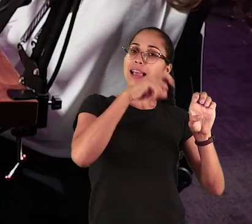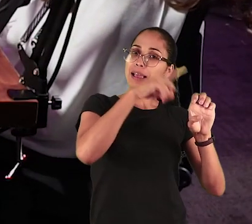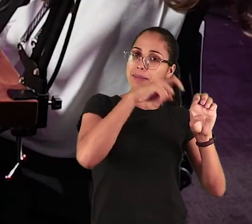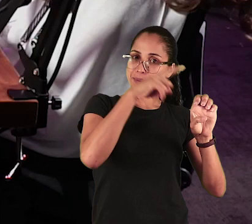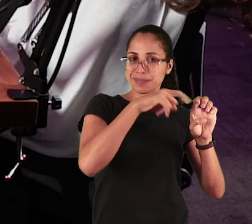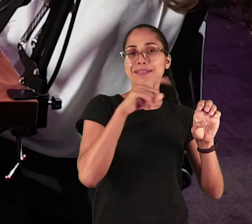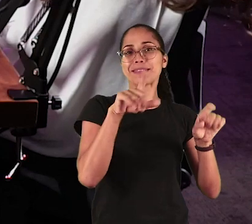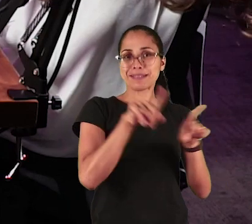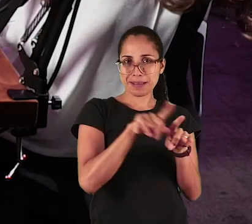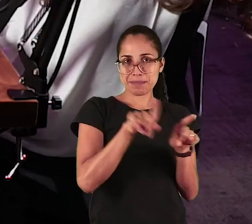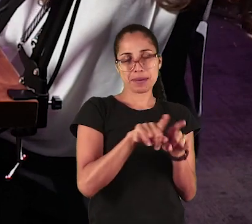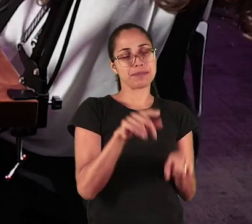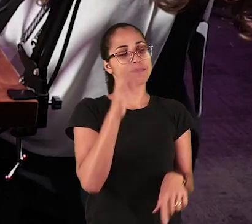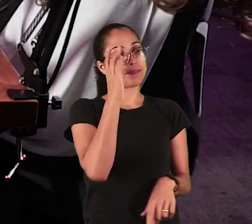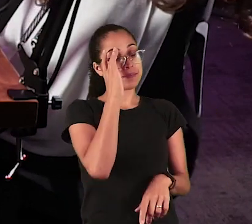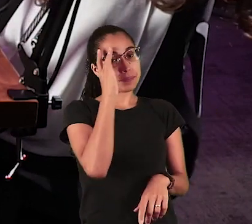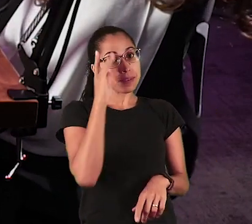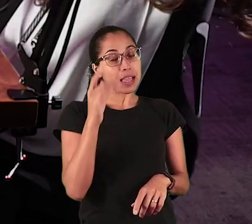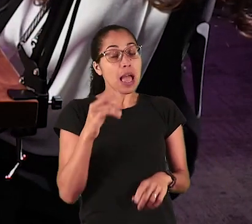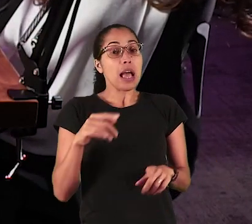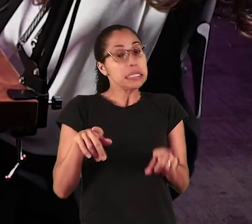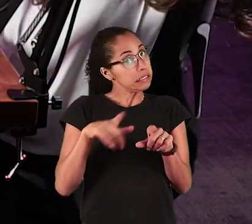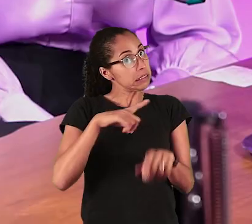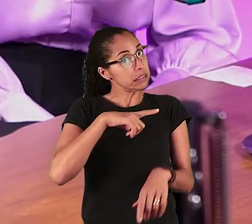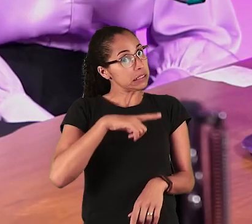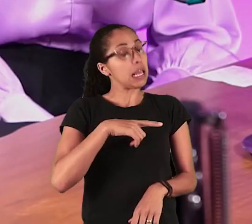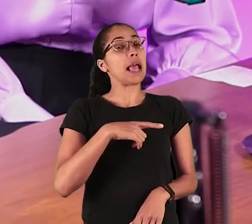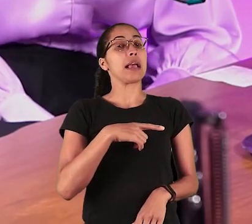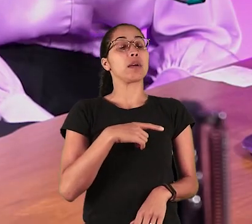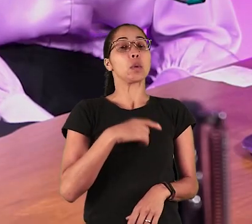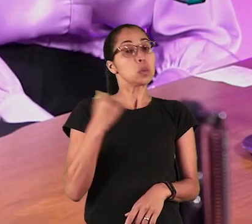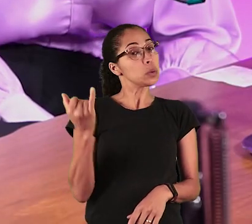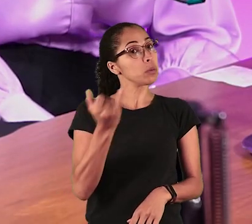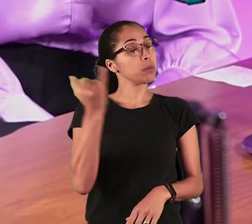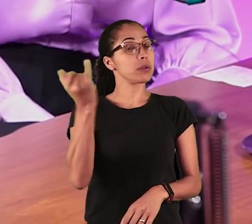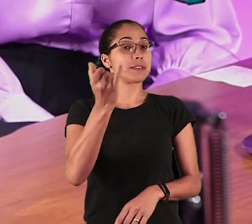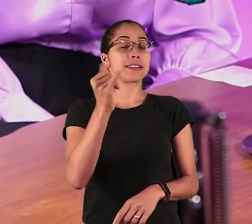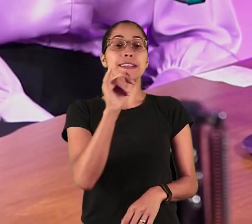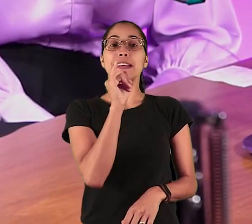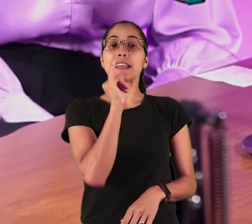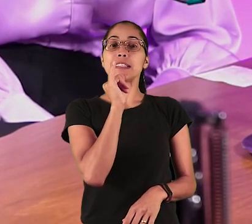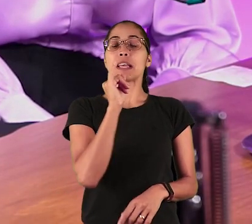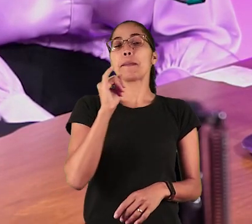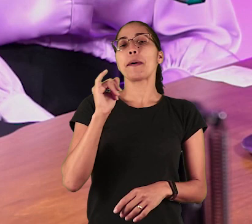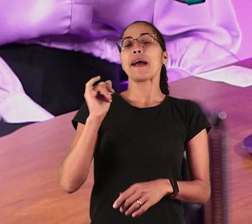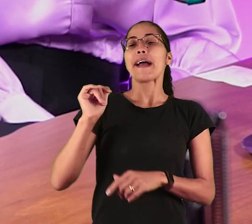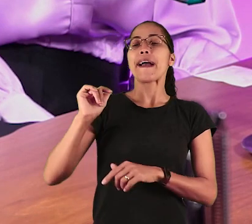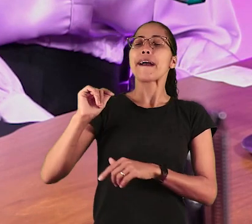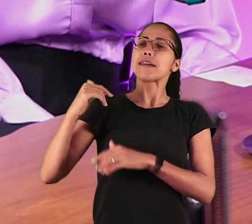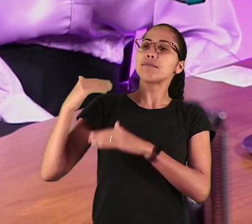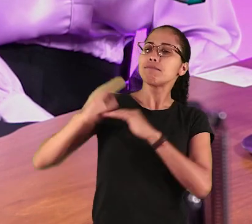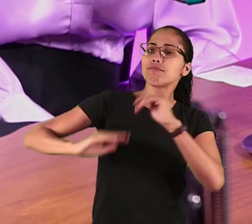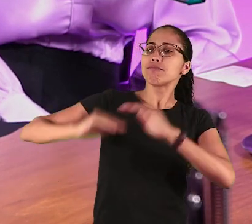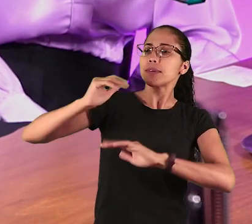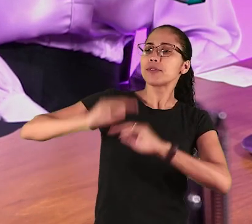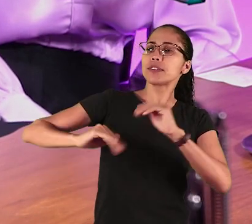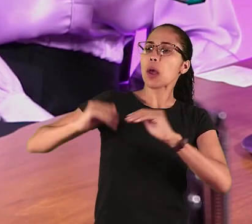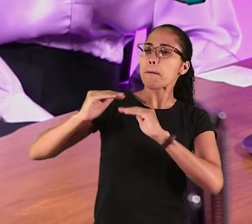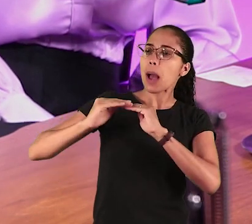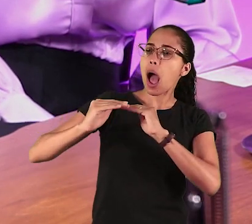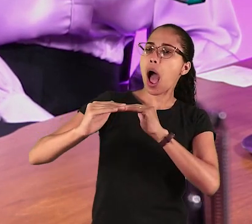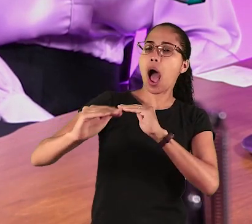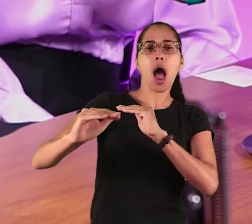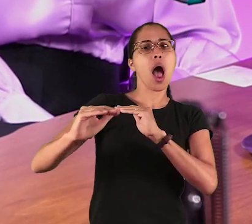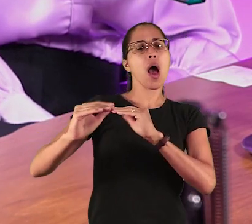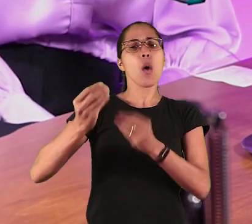muito mais empreendedora e eu acho que tem algo muito importante quando a gente pensa em carreiras lineares enquanto isso